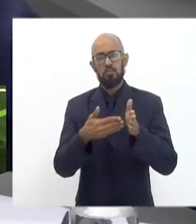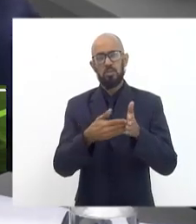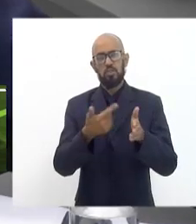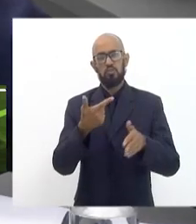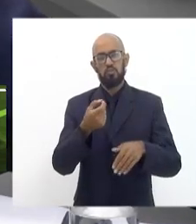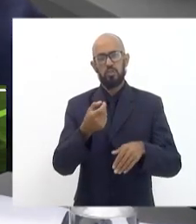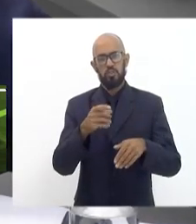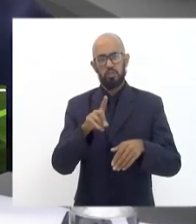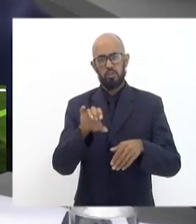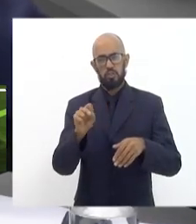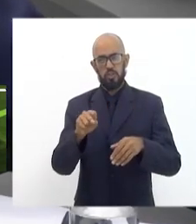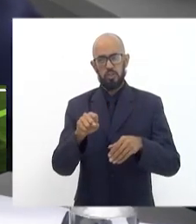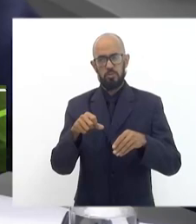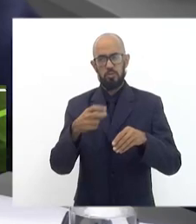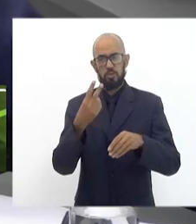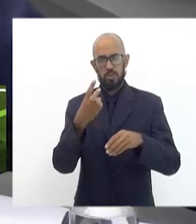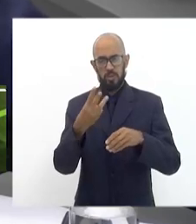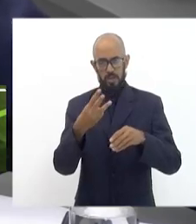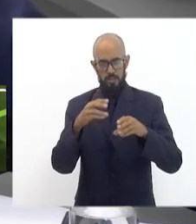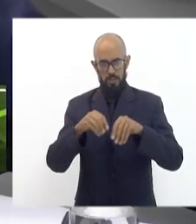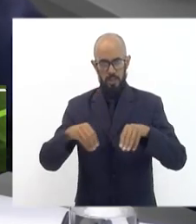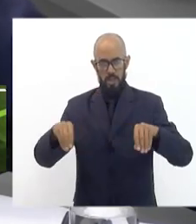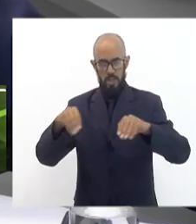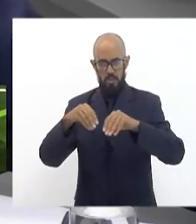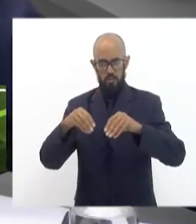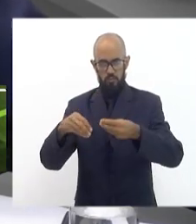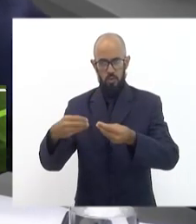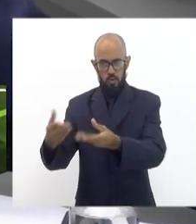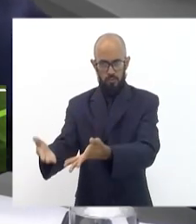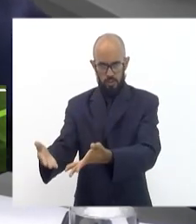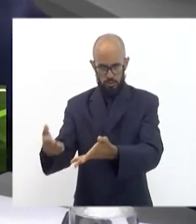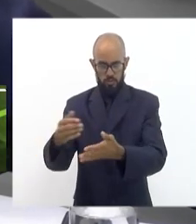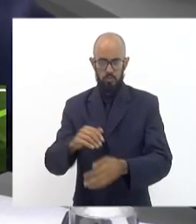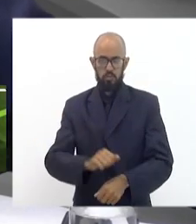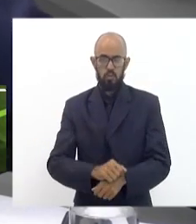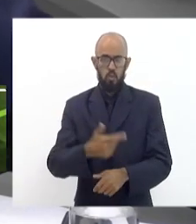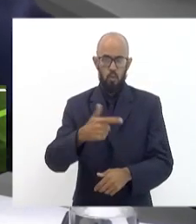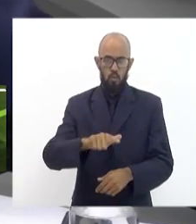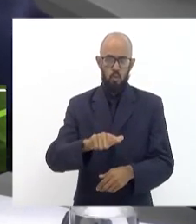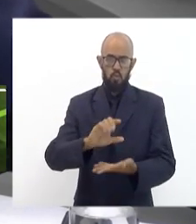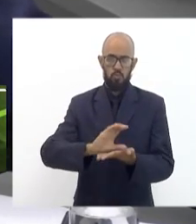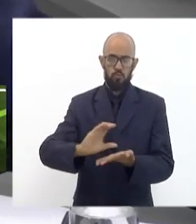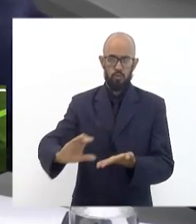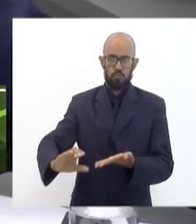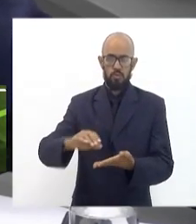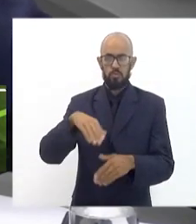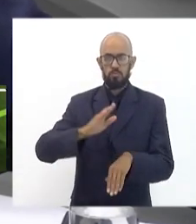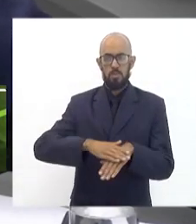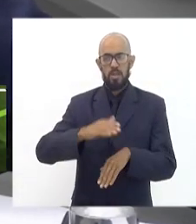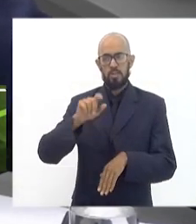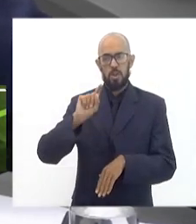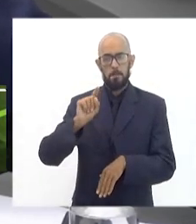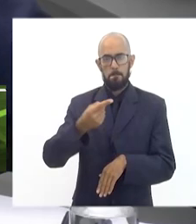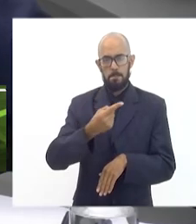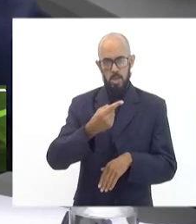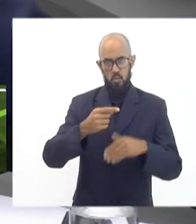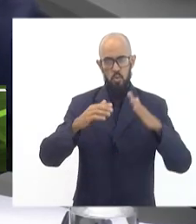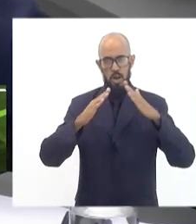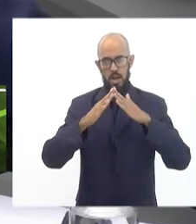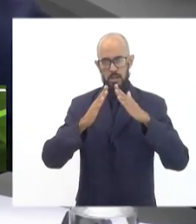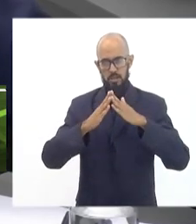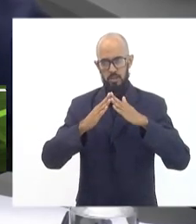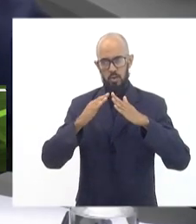três terrenos foram oferecidos lá atrás outro investimento mais de mil unidades habitacionais do governo federal se